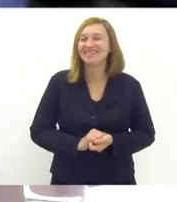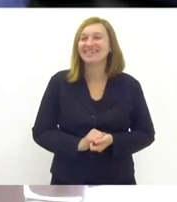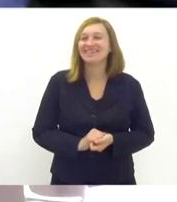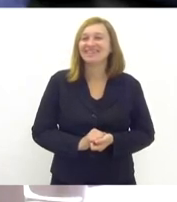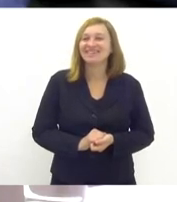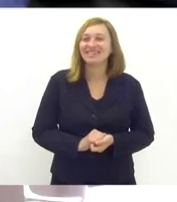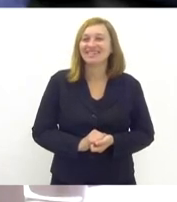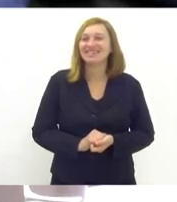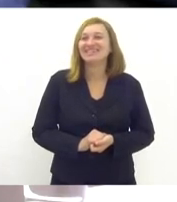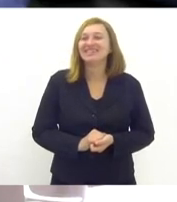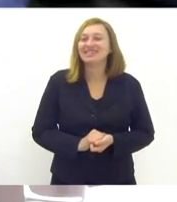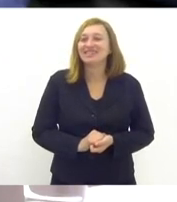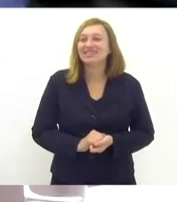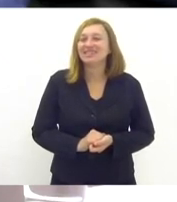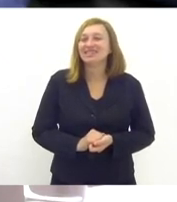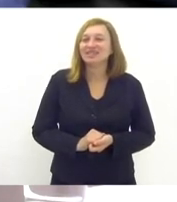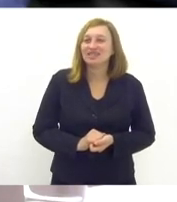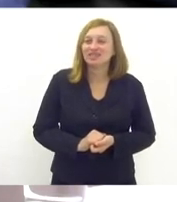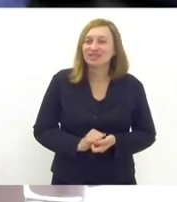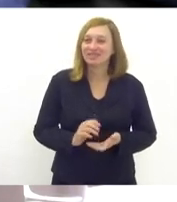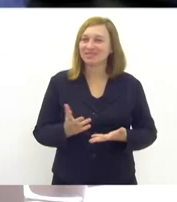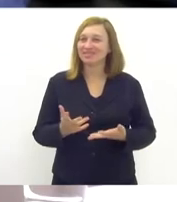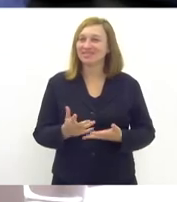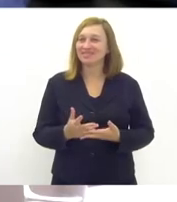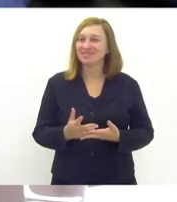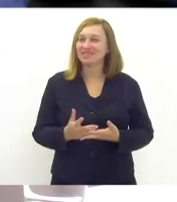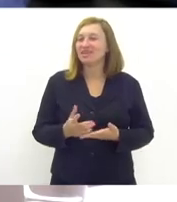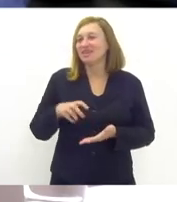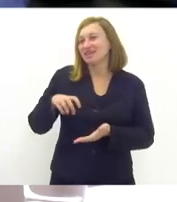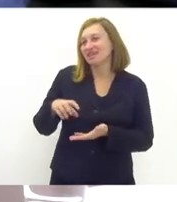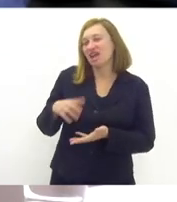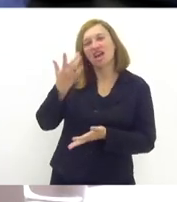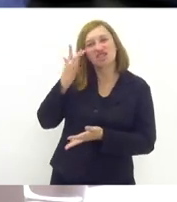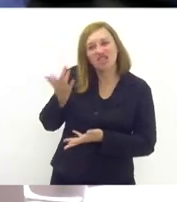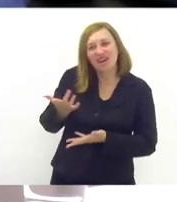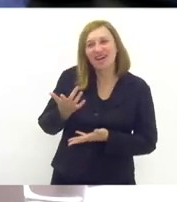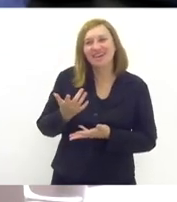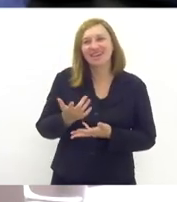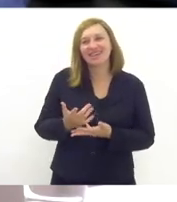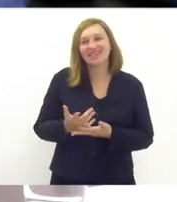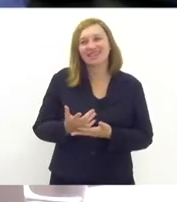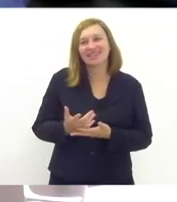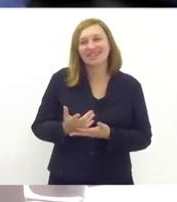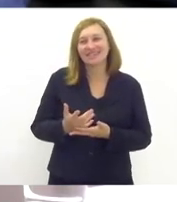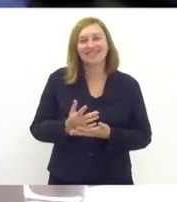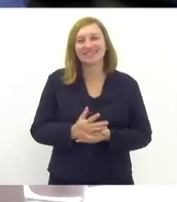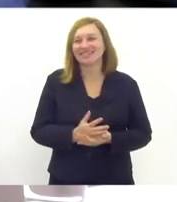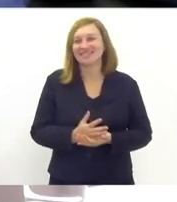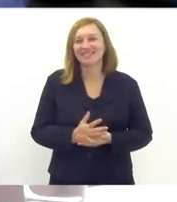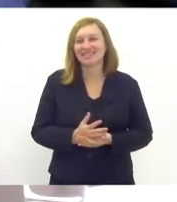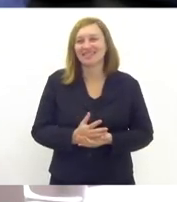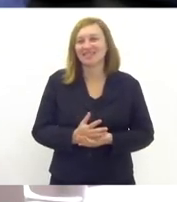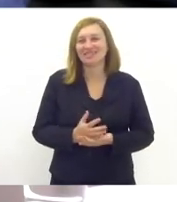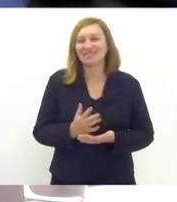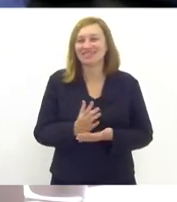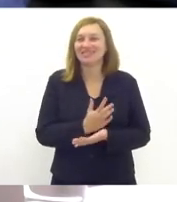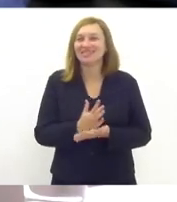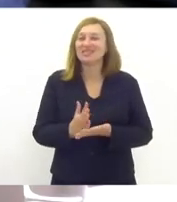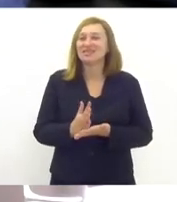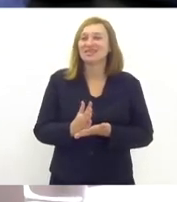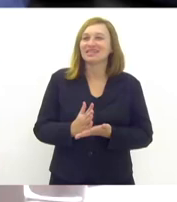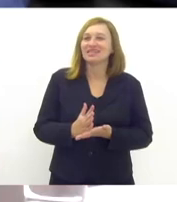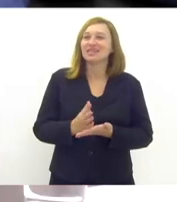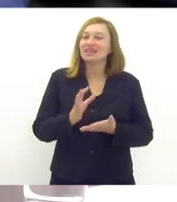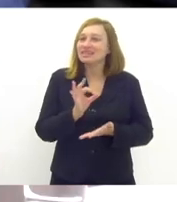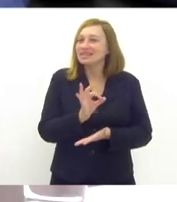mais uma vez, ficar na mão de juiz ou de achar que algo pudesse dar errado, eles